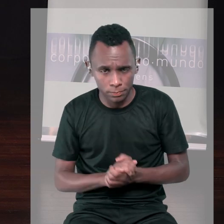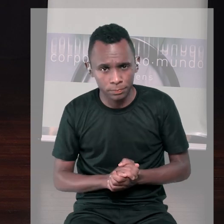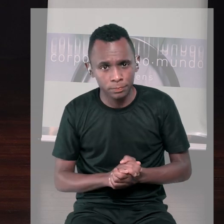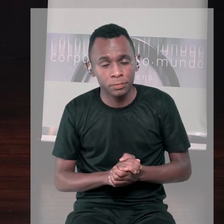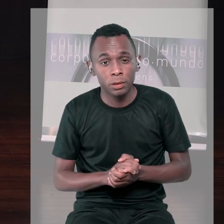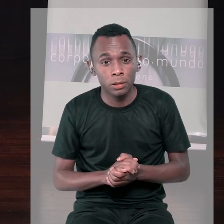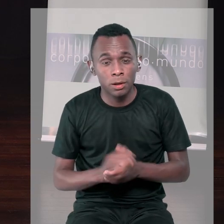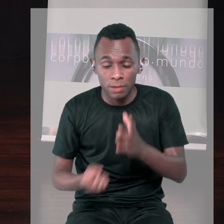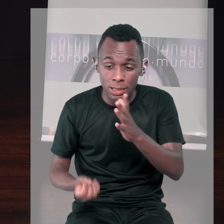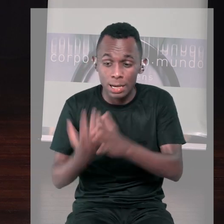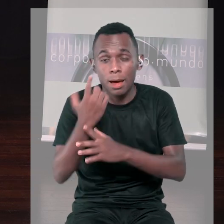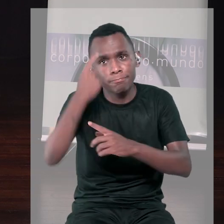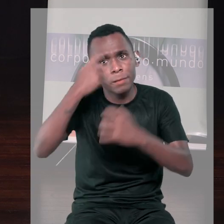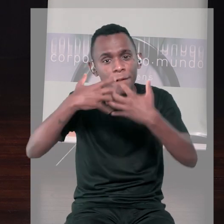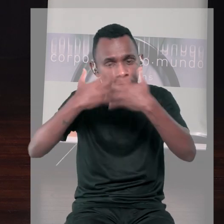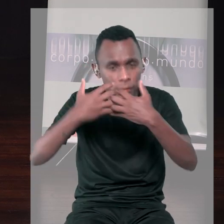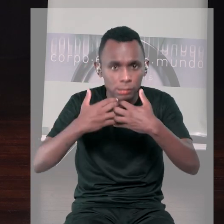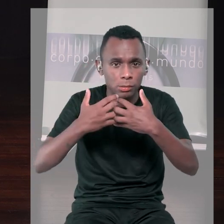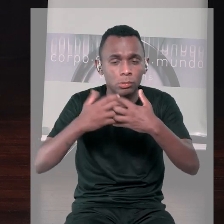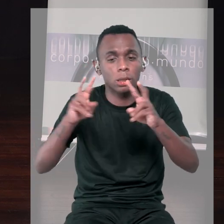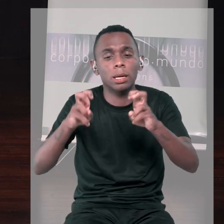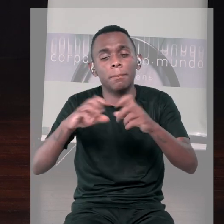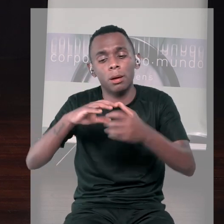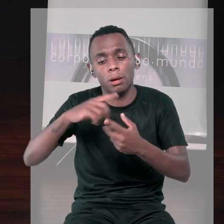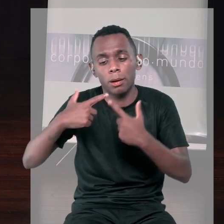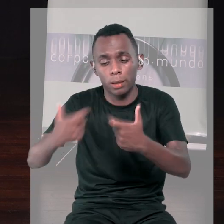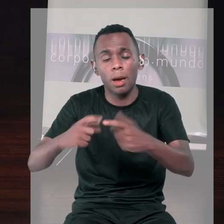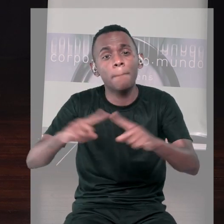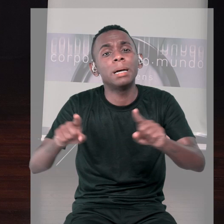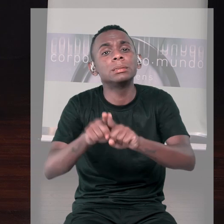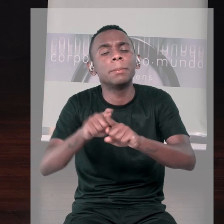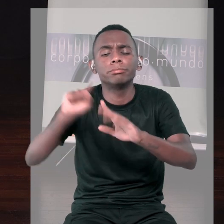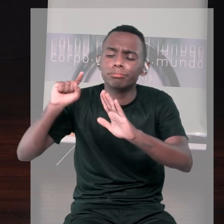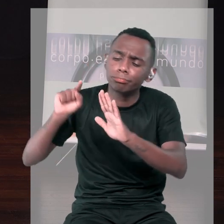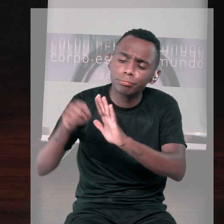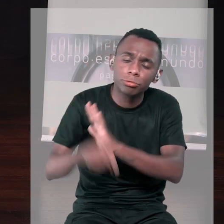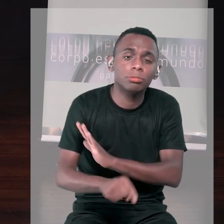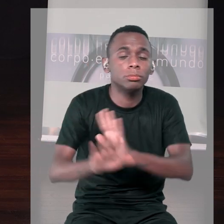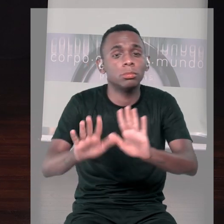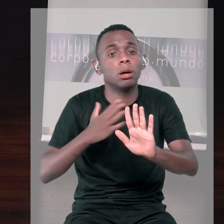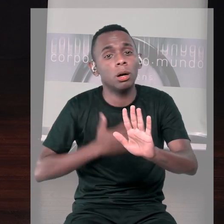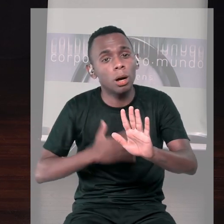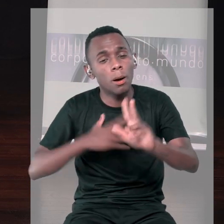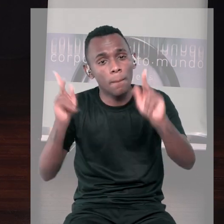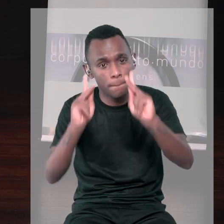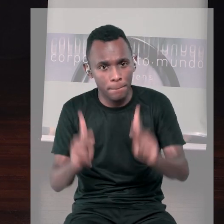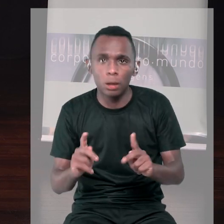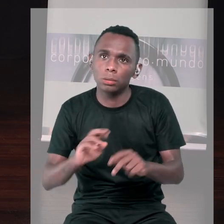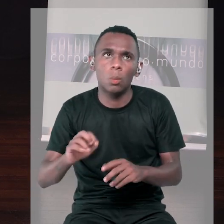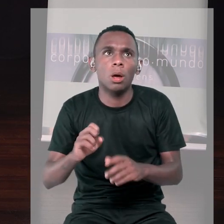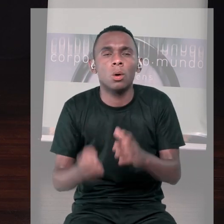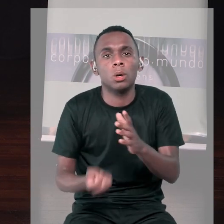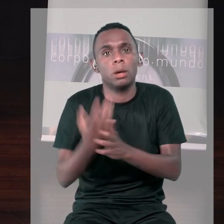produzir reflexões sobre a guerra, mas também vai aprofundar o pacifismo. Não que ela tenha criado a